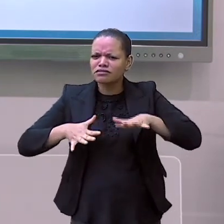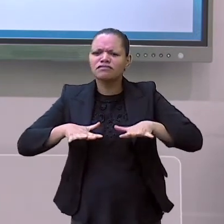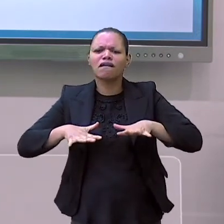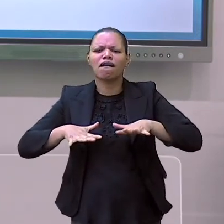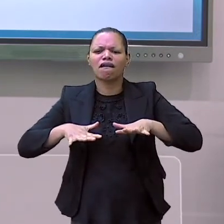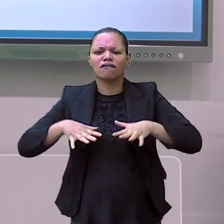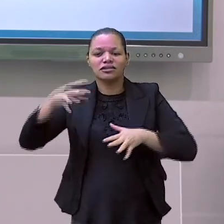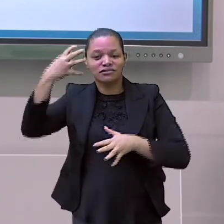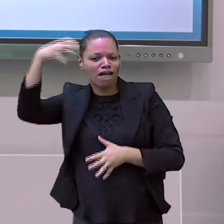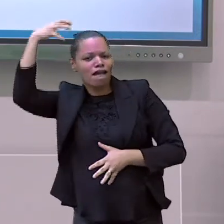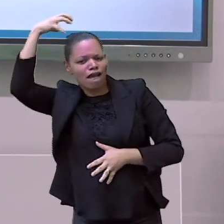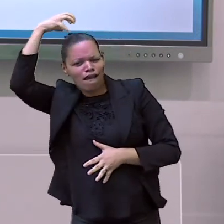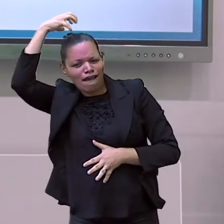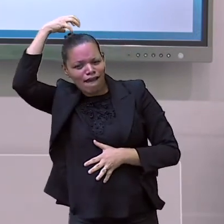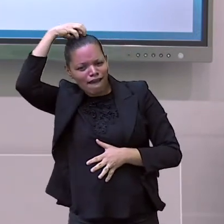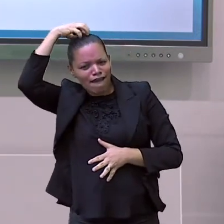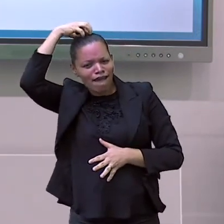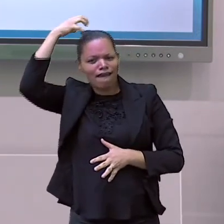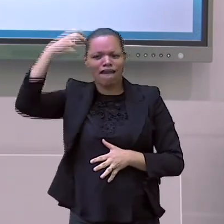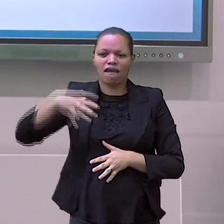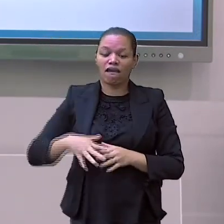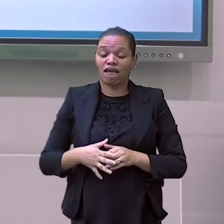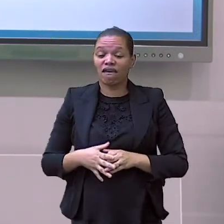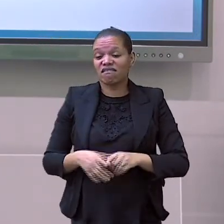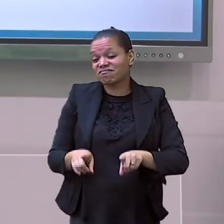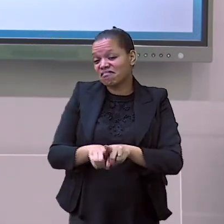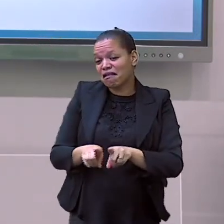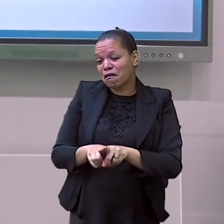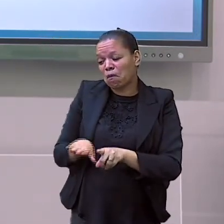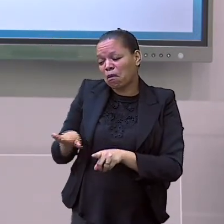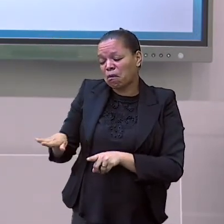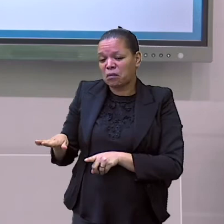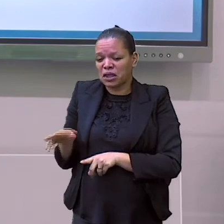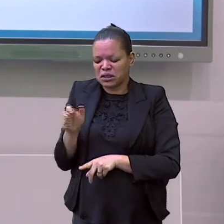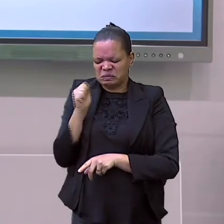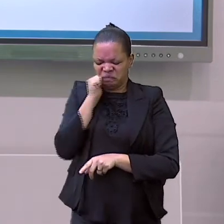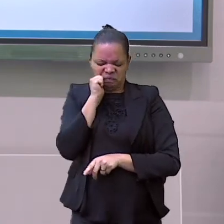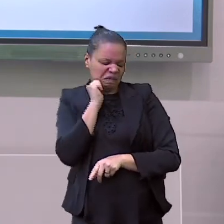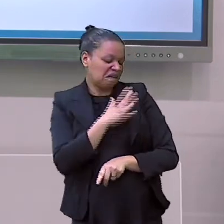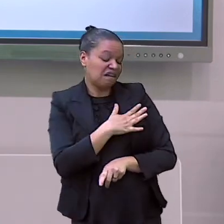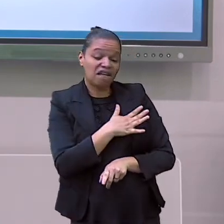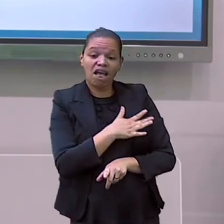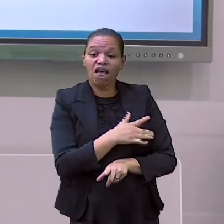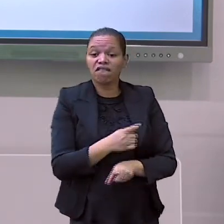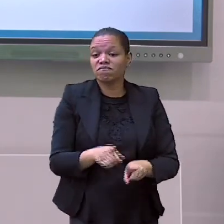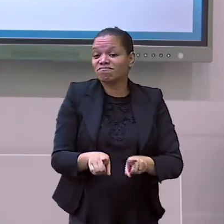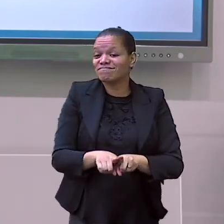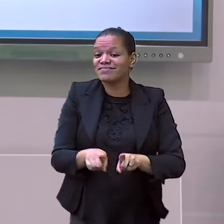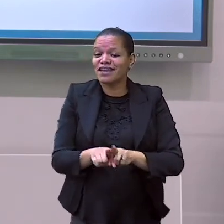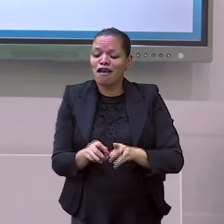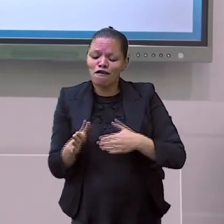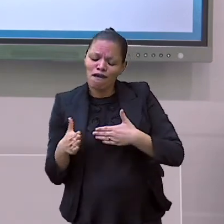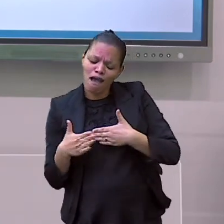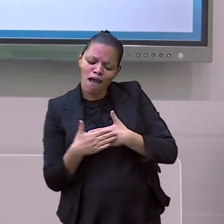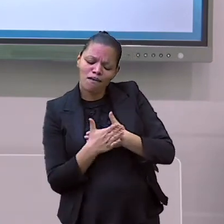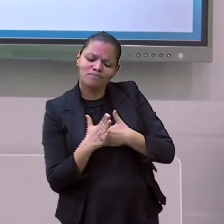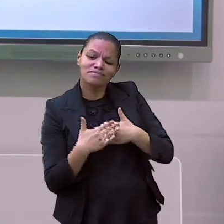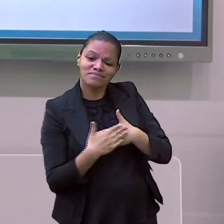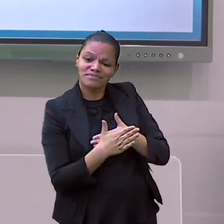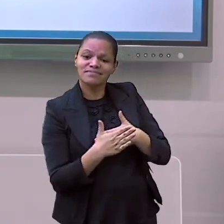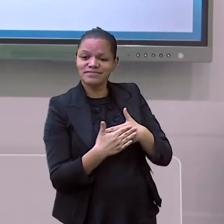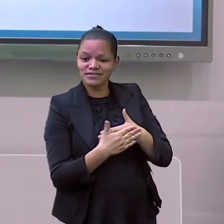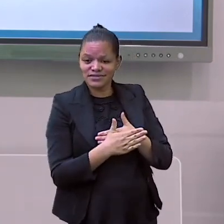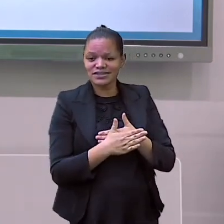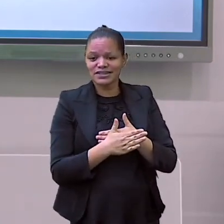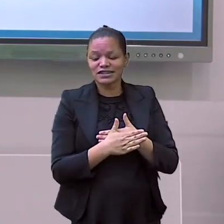um goleador, é um campeão. E nós temos aí também essa mudança de fase. Tem dia